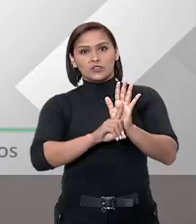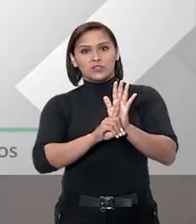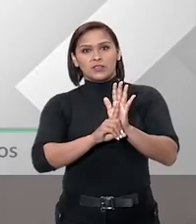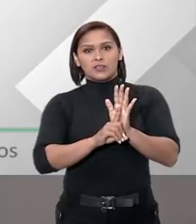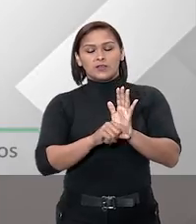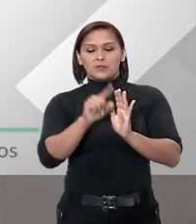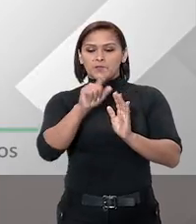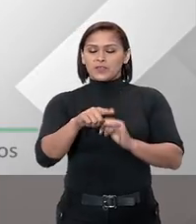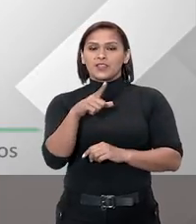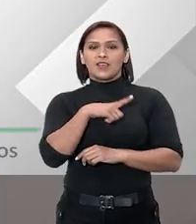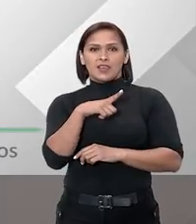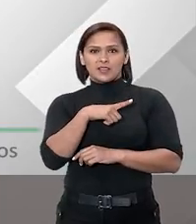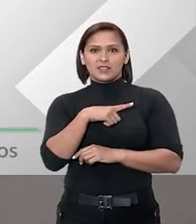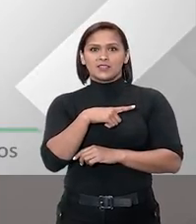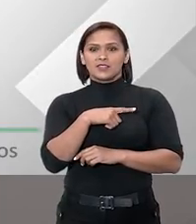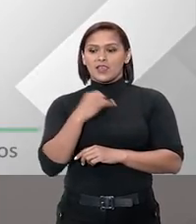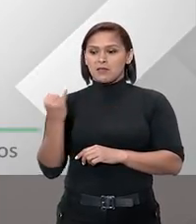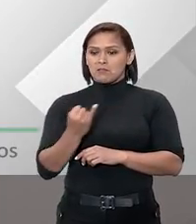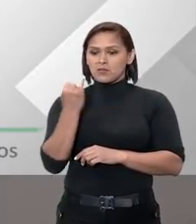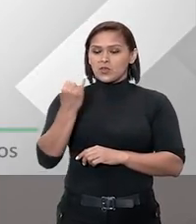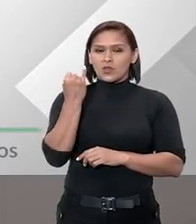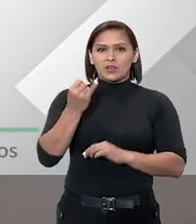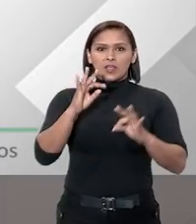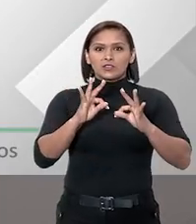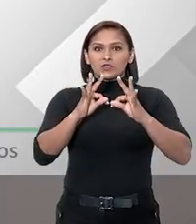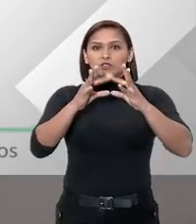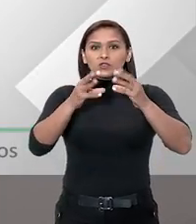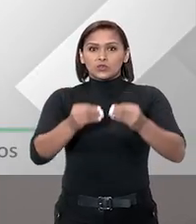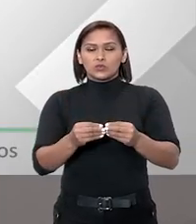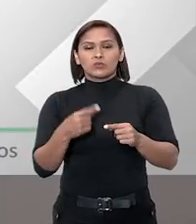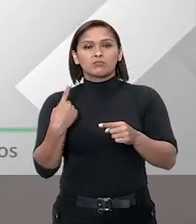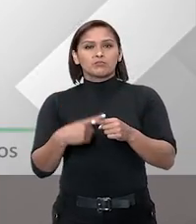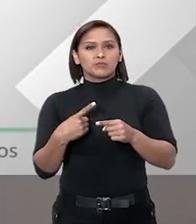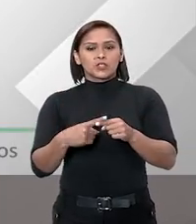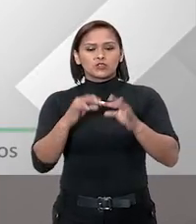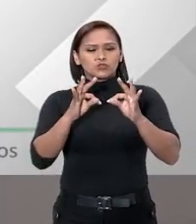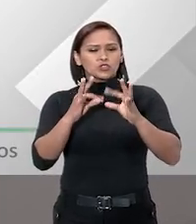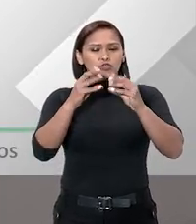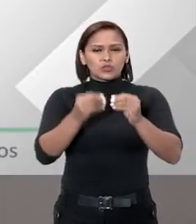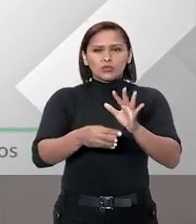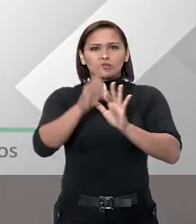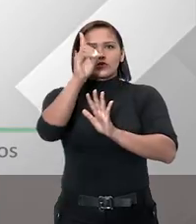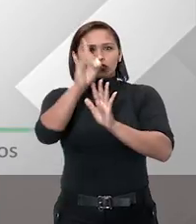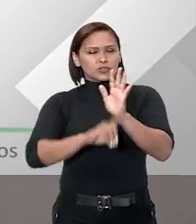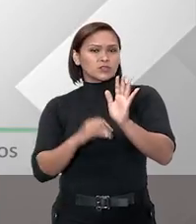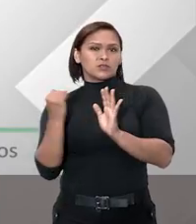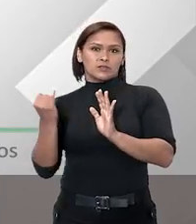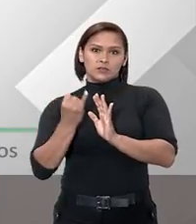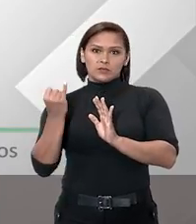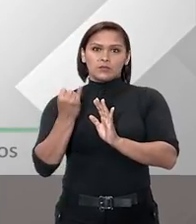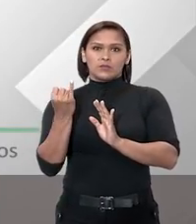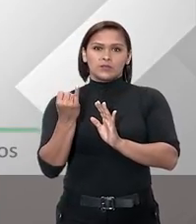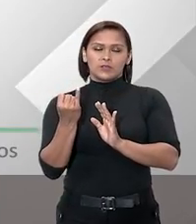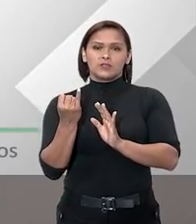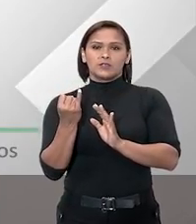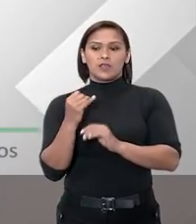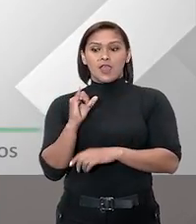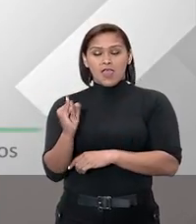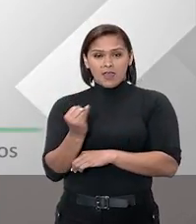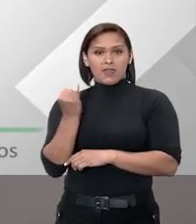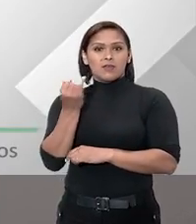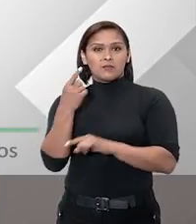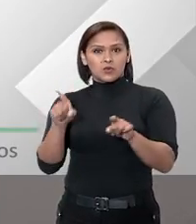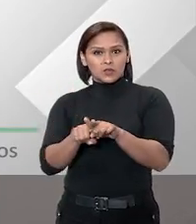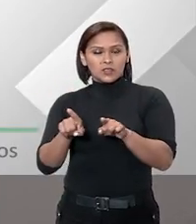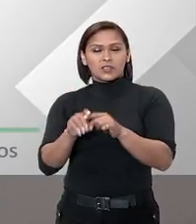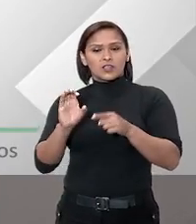E eles têm prioridades absolutas, né, de todos esses direitos fundamentais. É